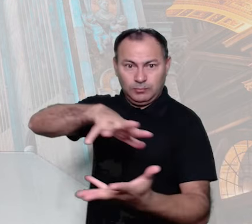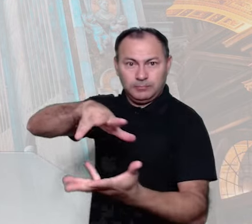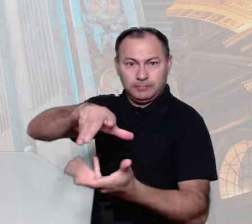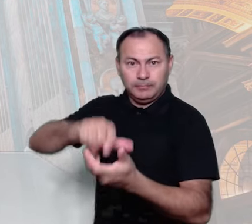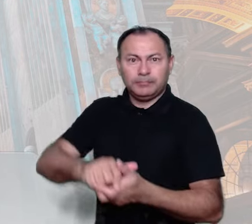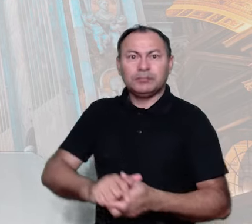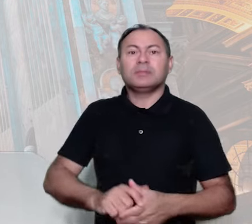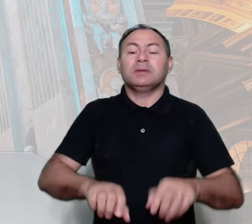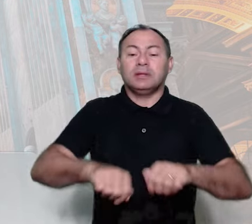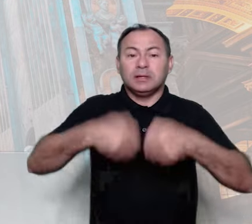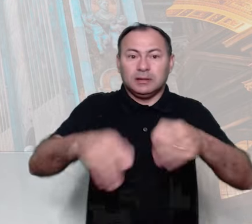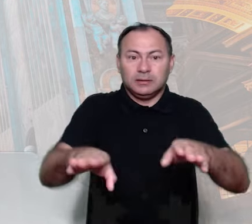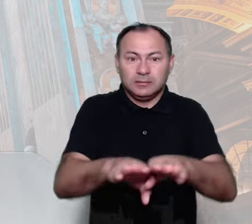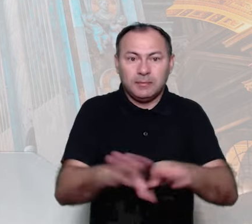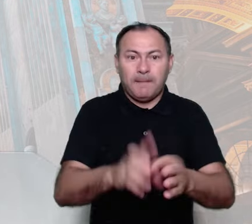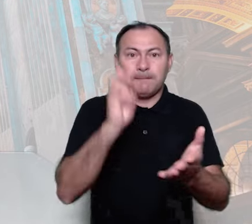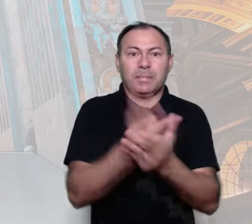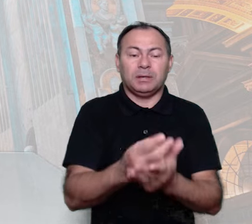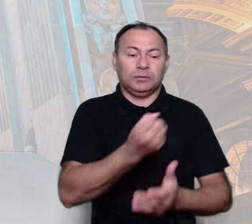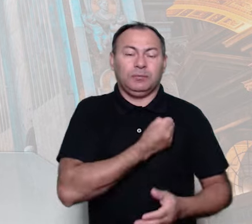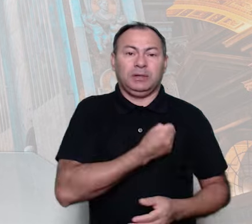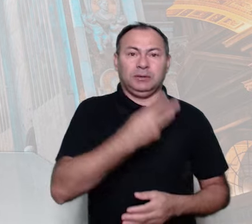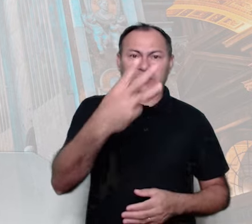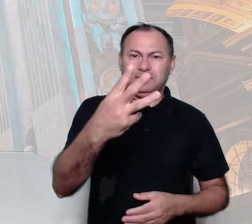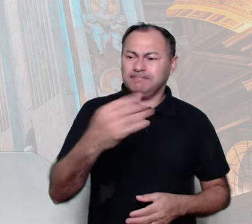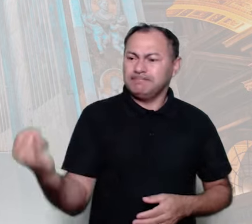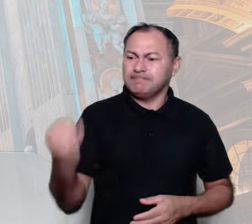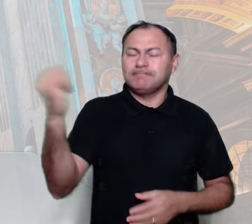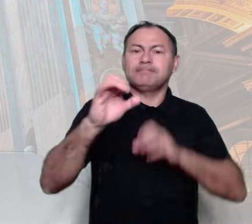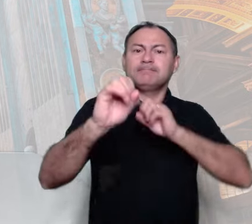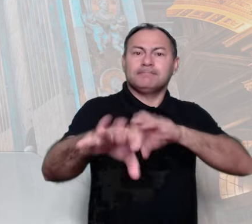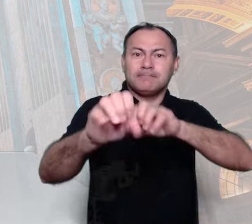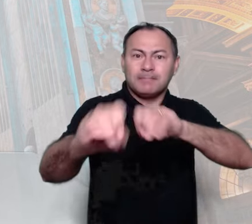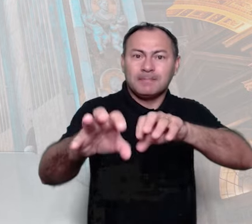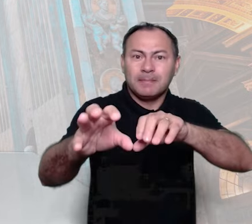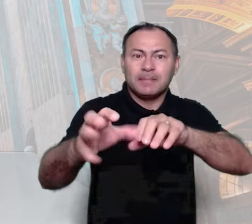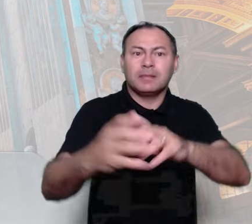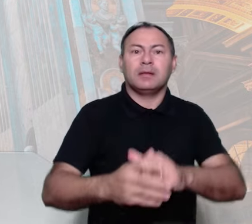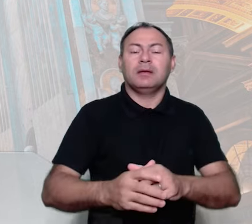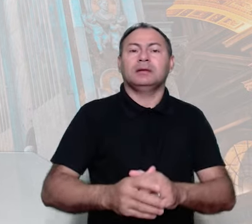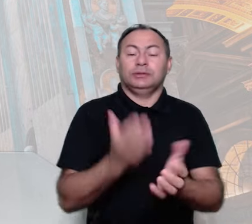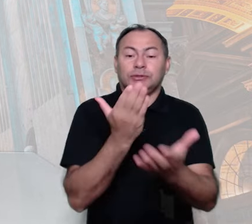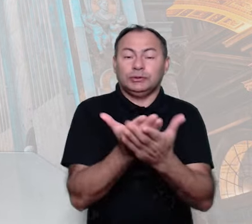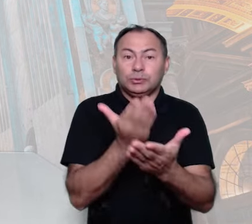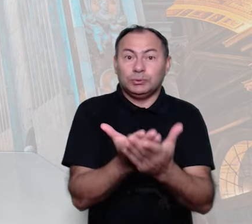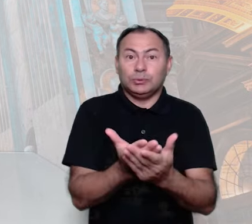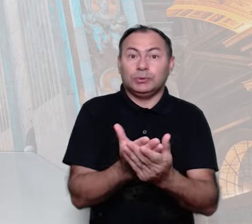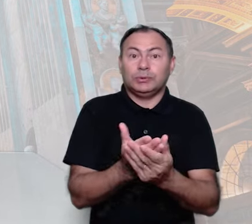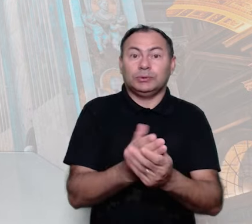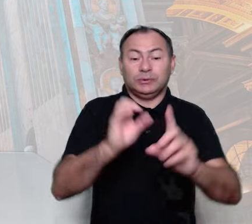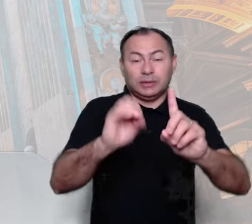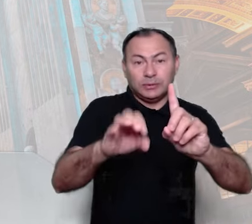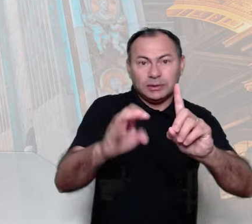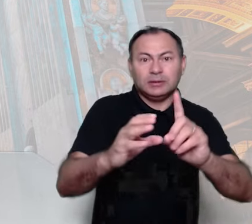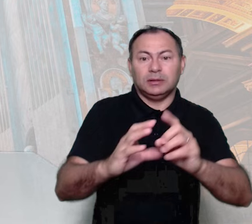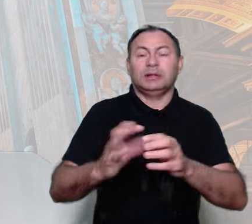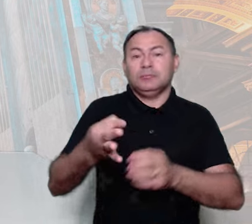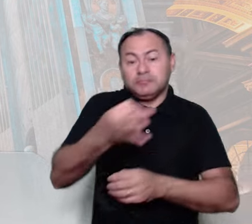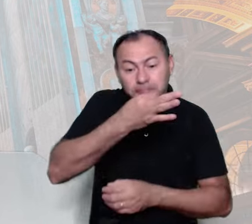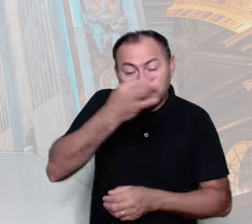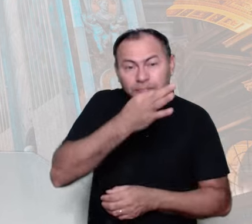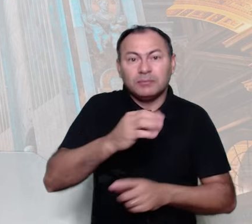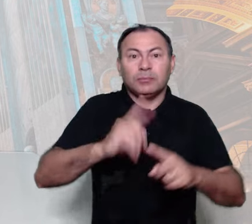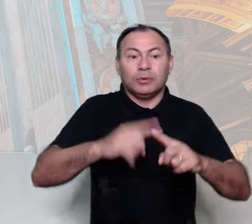nesse mundo e dá também, nesse mesmo número 3, um importante ensinamento de Eclesiologia Eucarística,